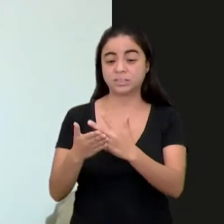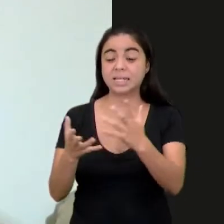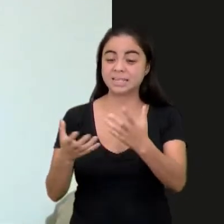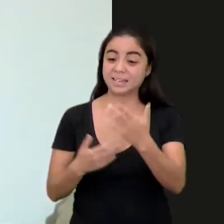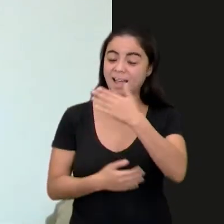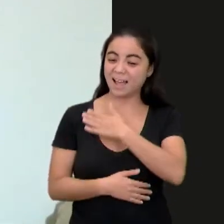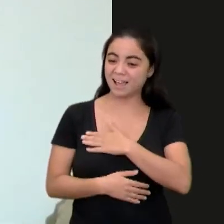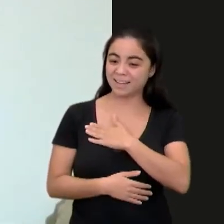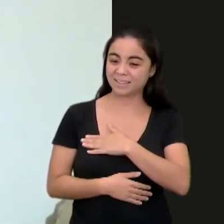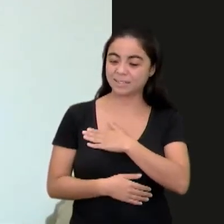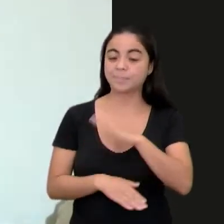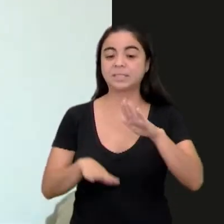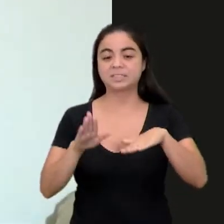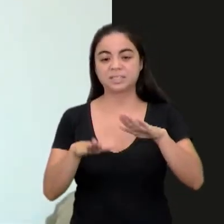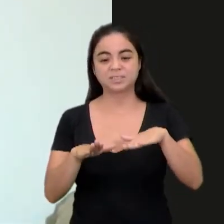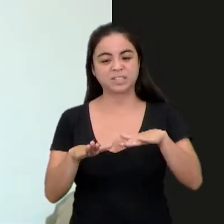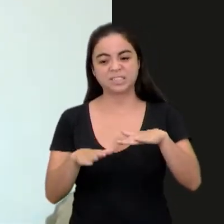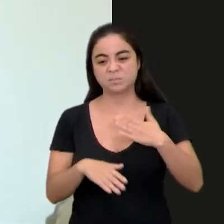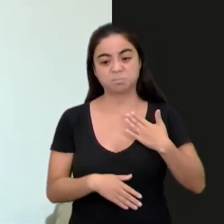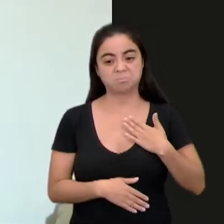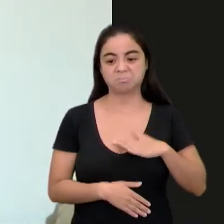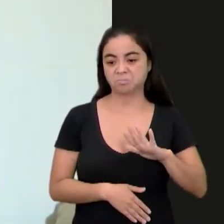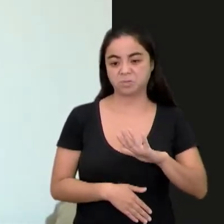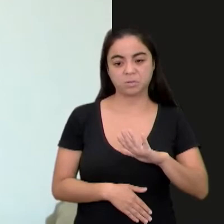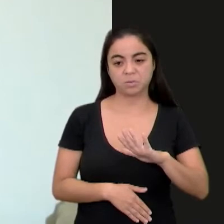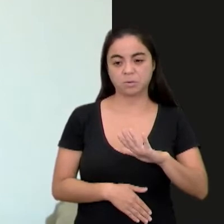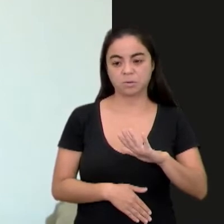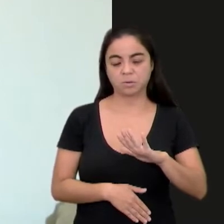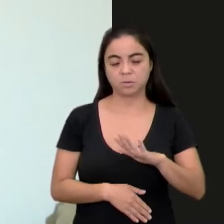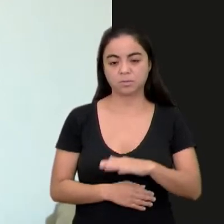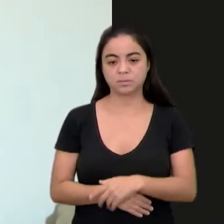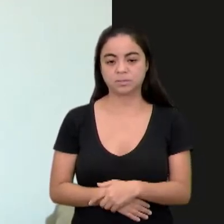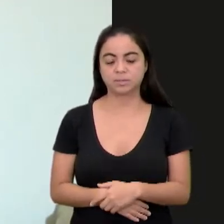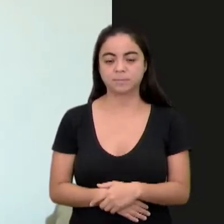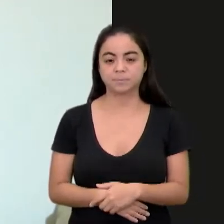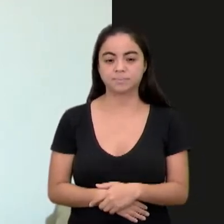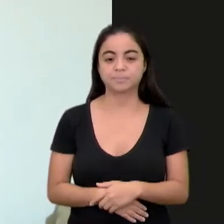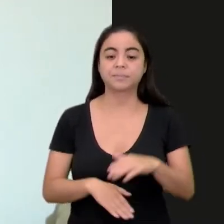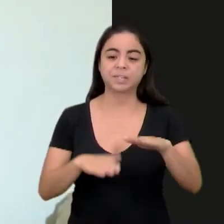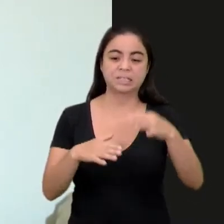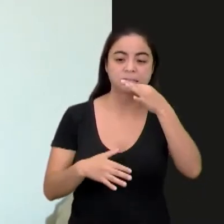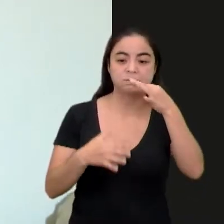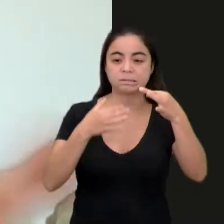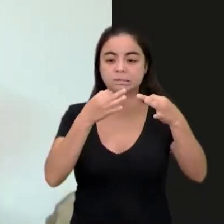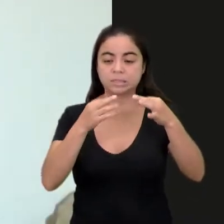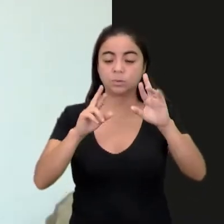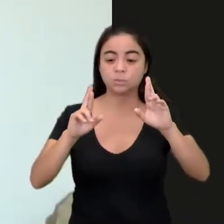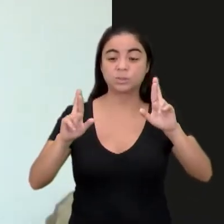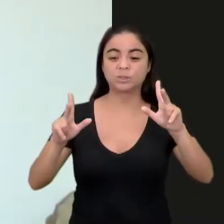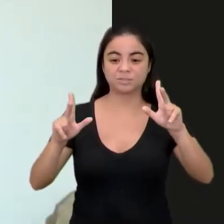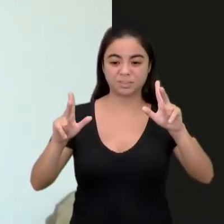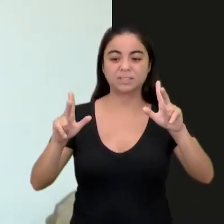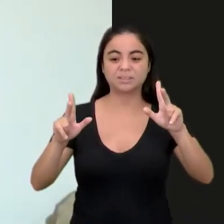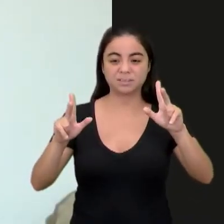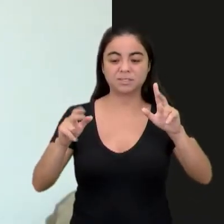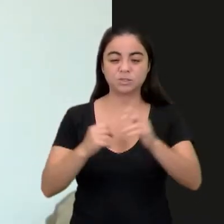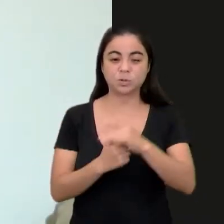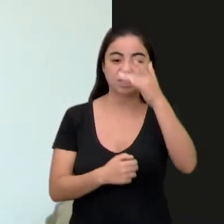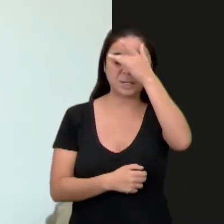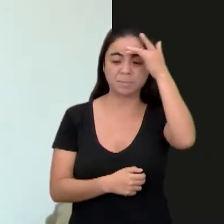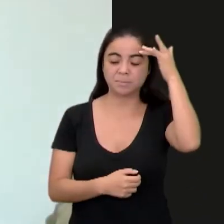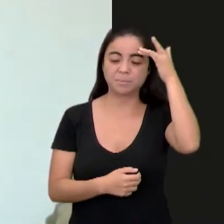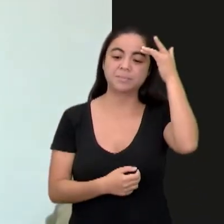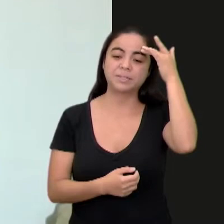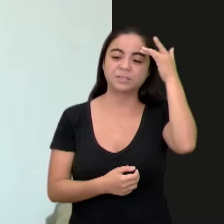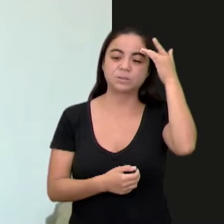desenho. Eventualmente ele vai esbarrar numa divisão de opiniões do leitor, da pessoa que está assistindo e